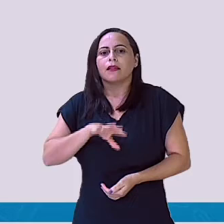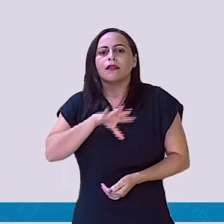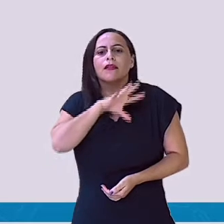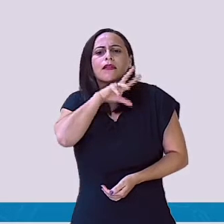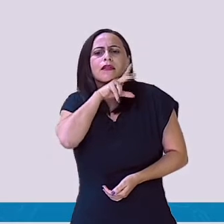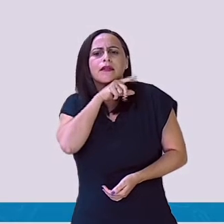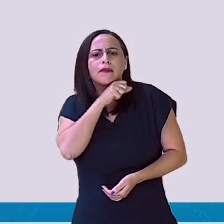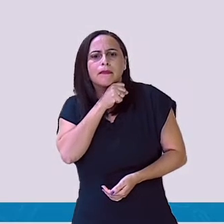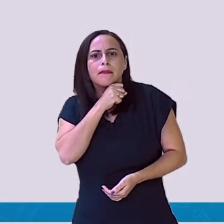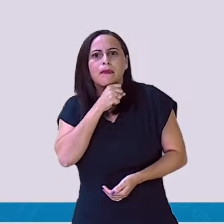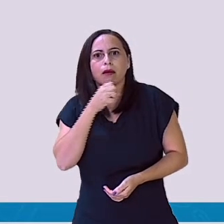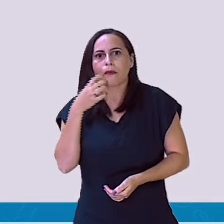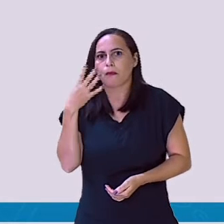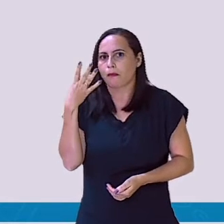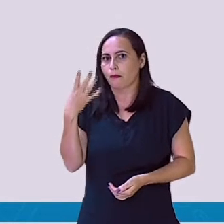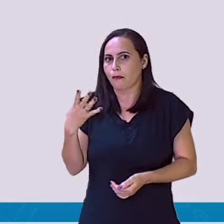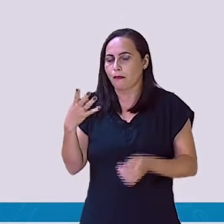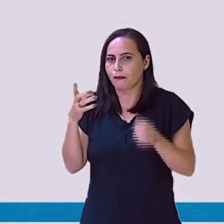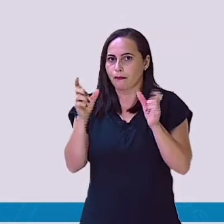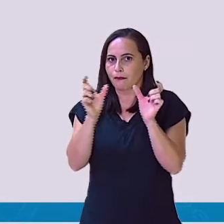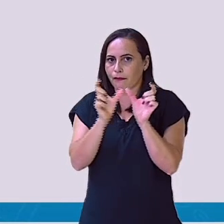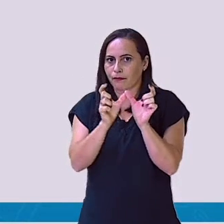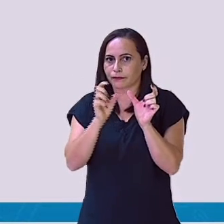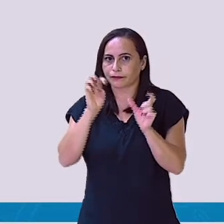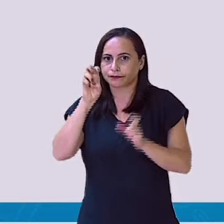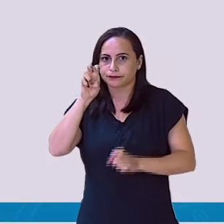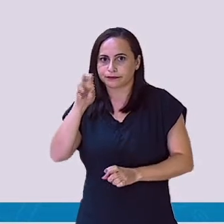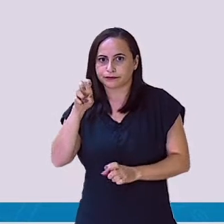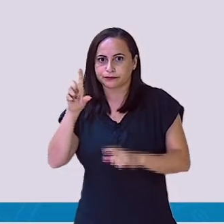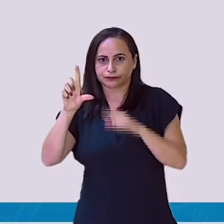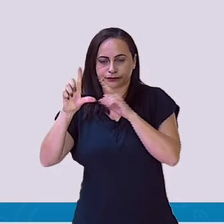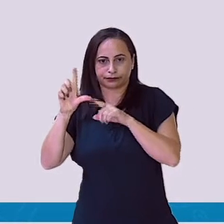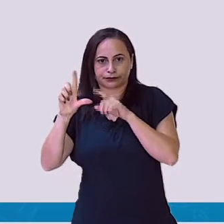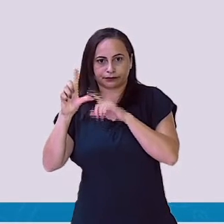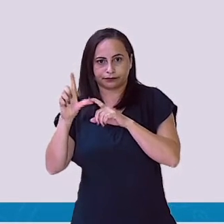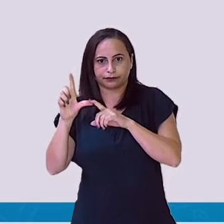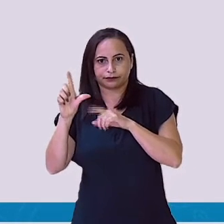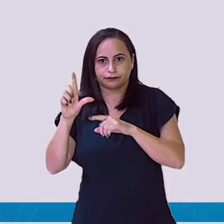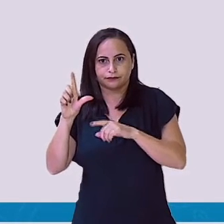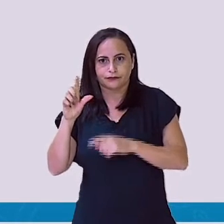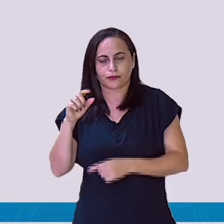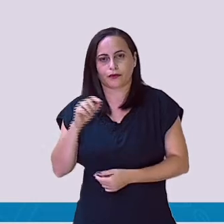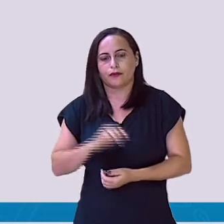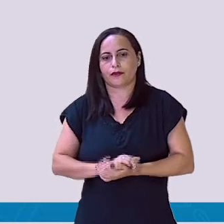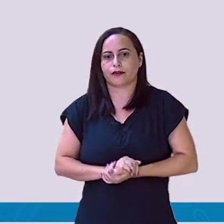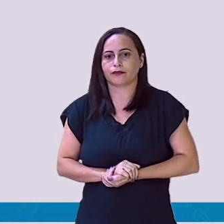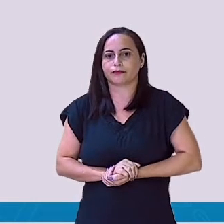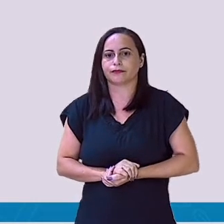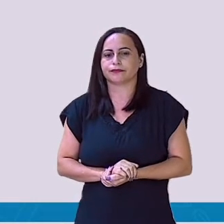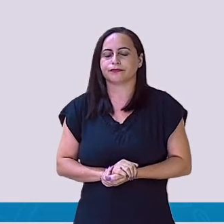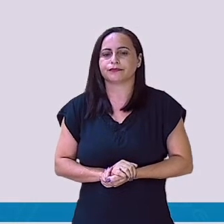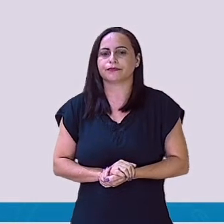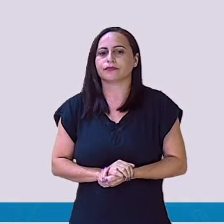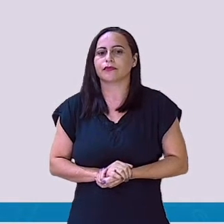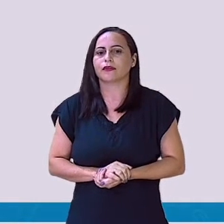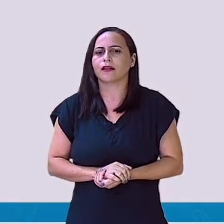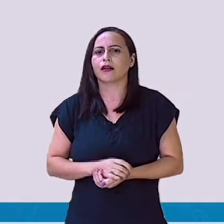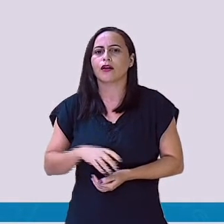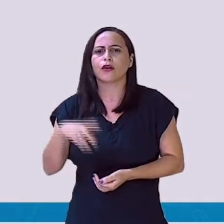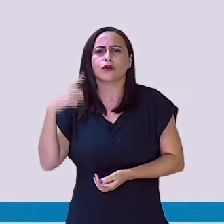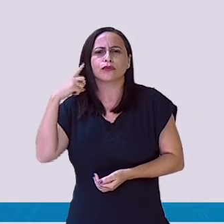letras, porque o CH tem o som de uma letra só, que nesse caso é a letra X.